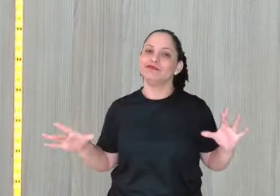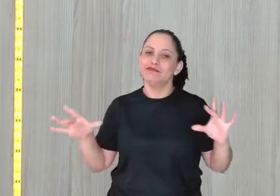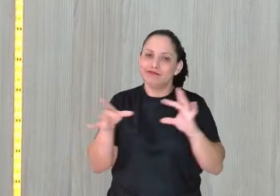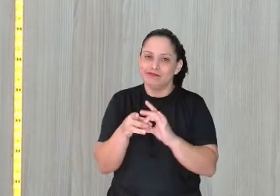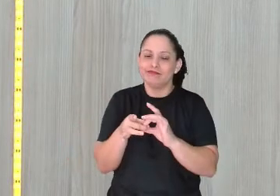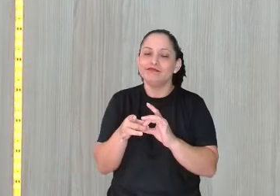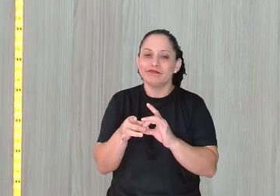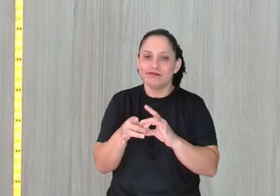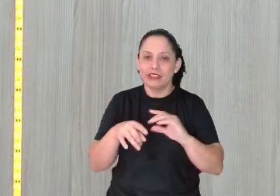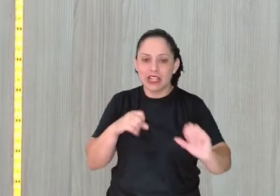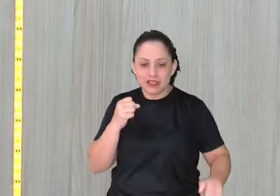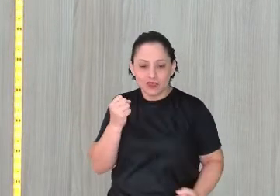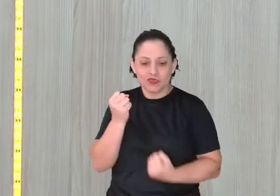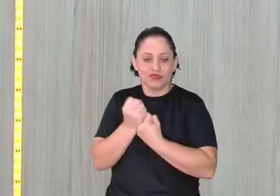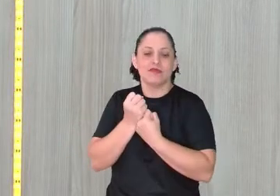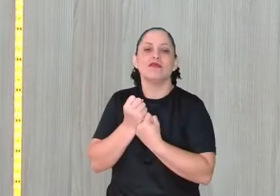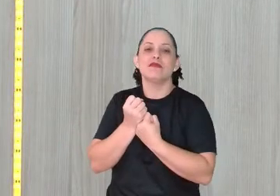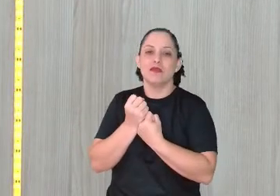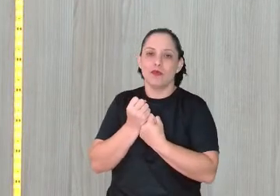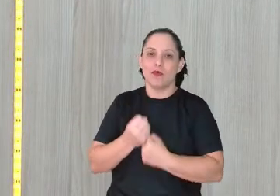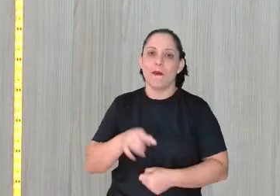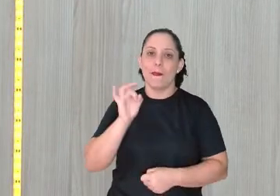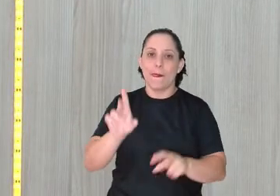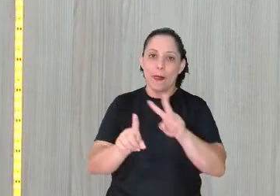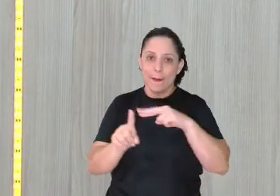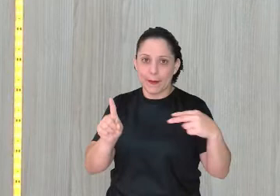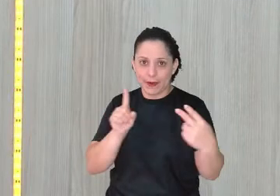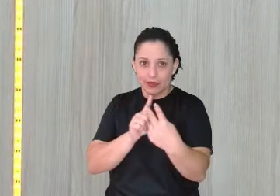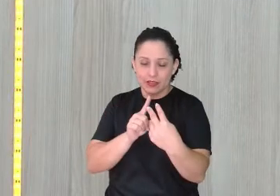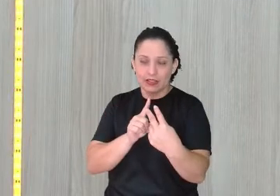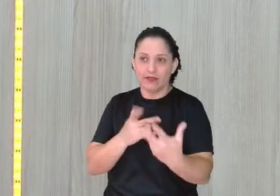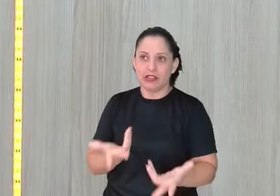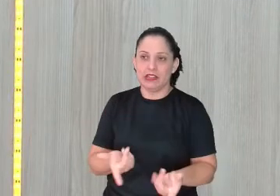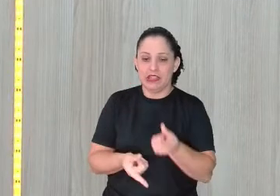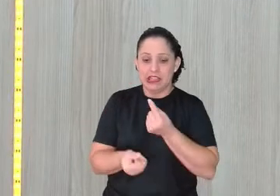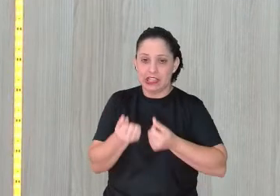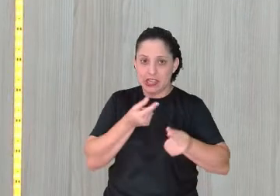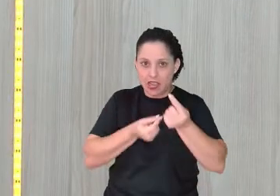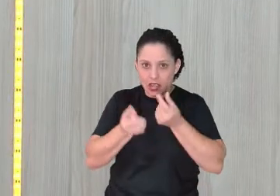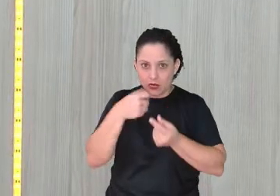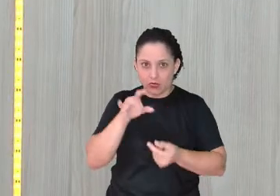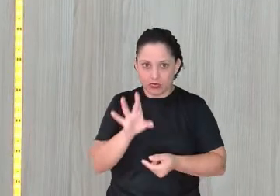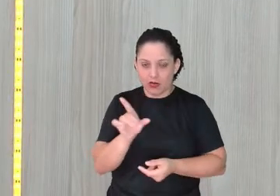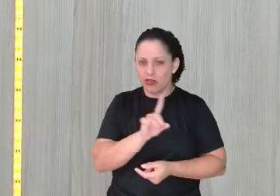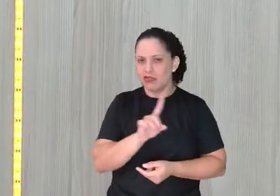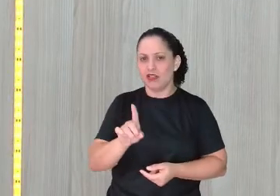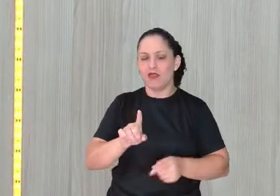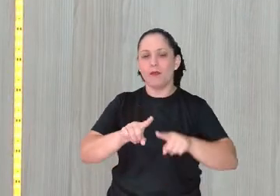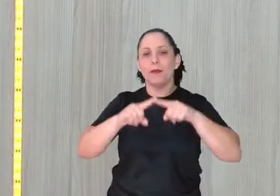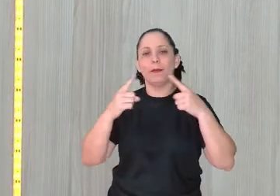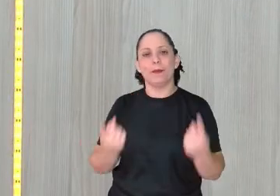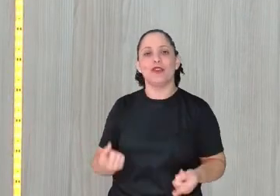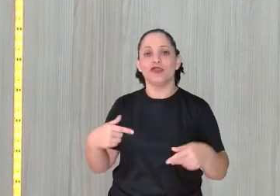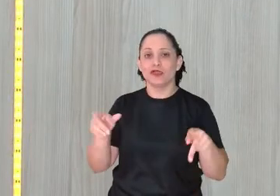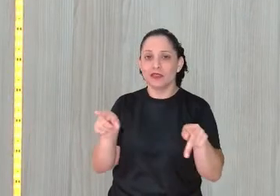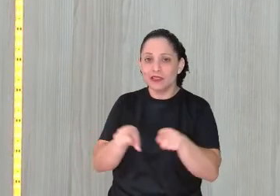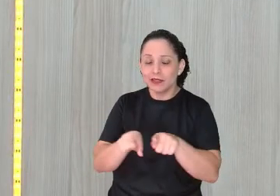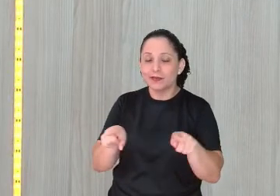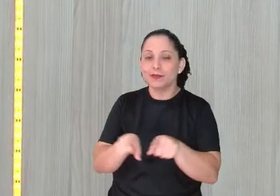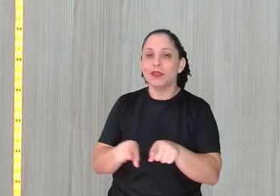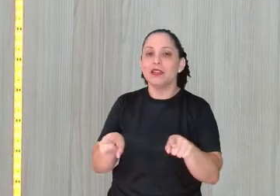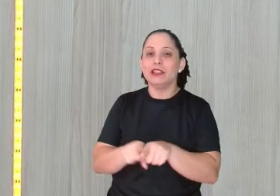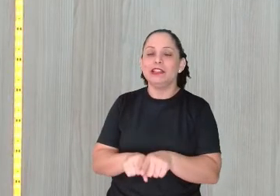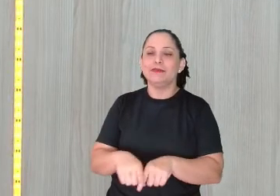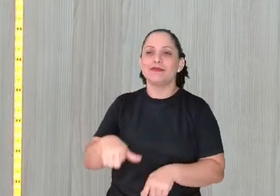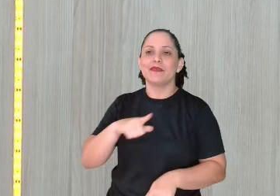se sustente, né? Não só na perspectiva de se sustentar economicamente, né? Mas se